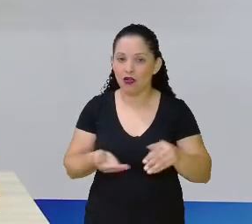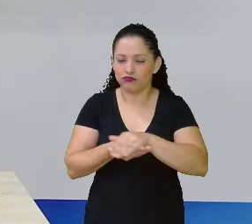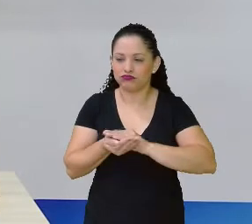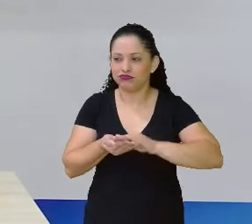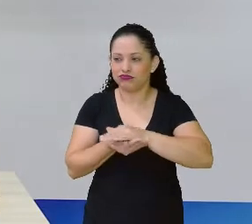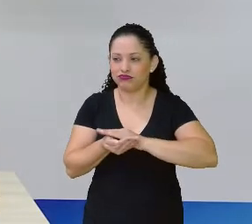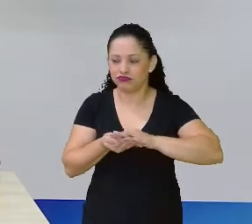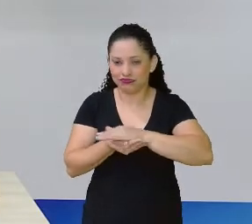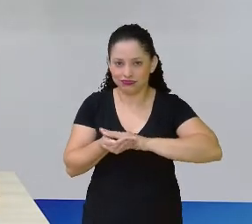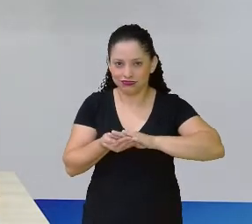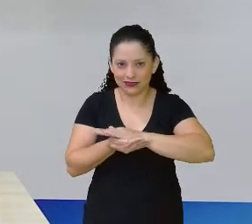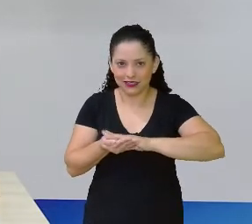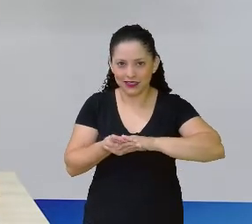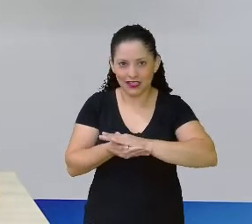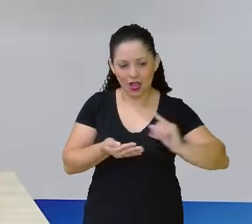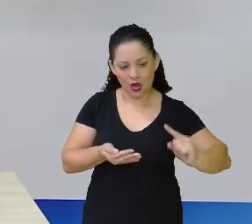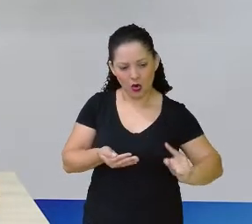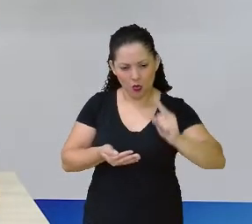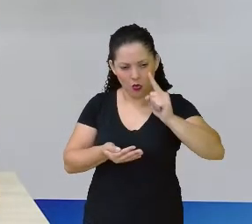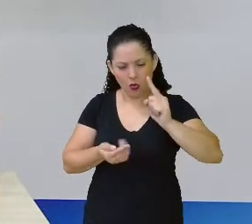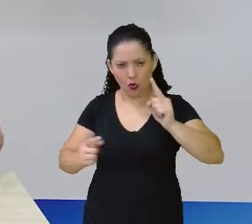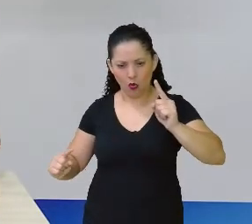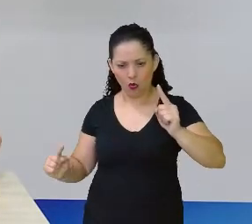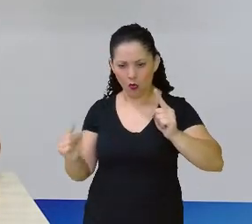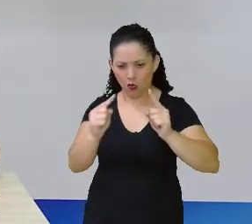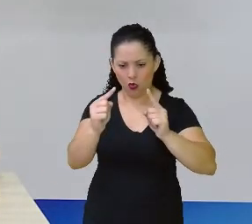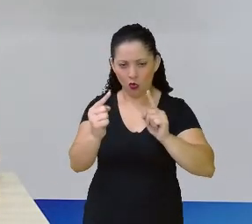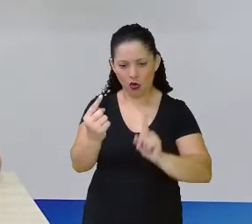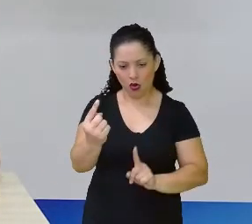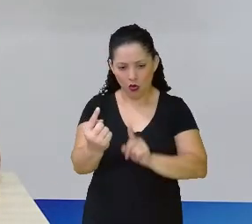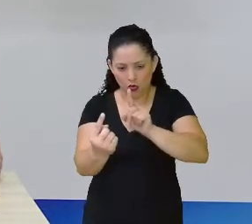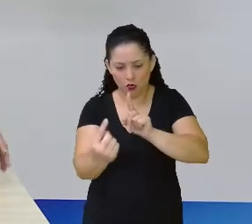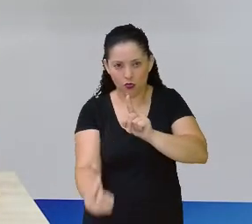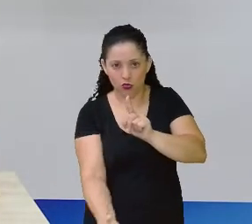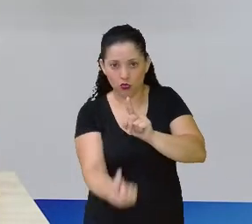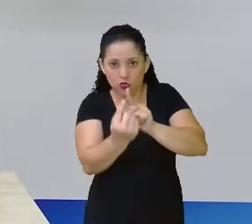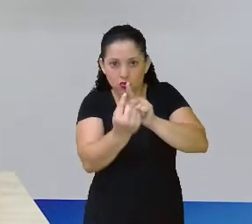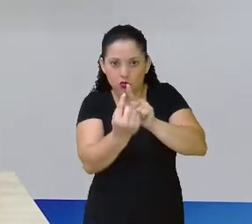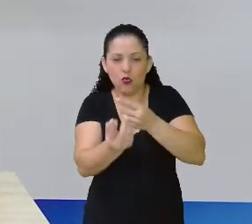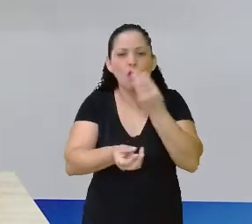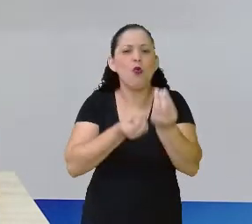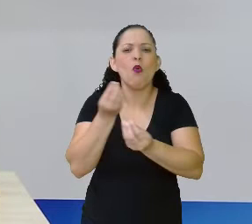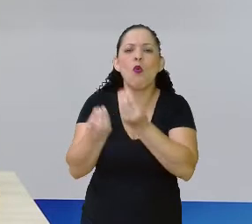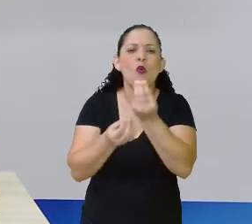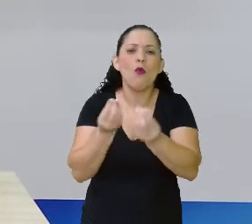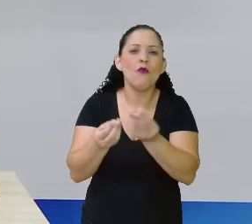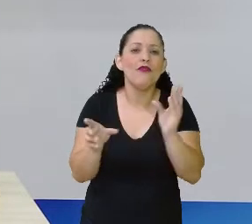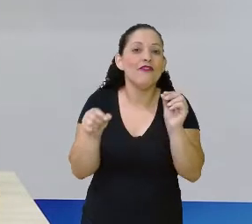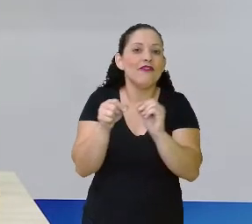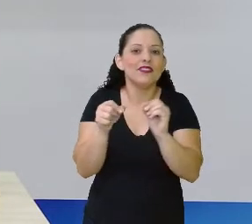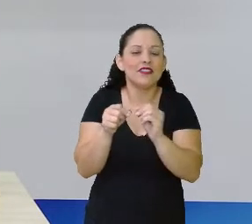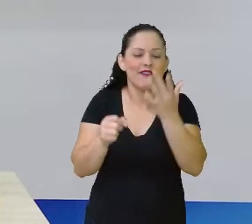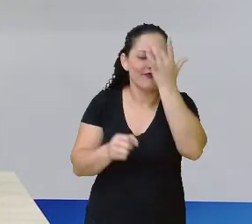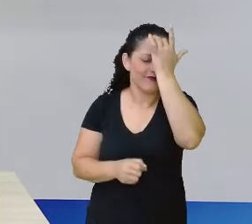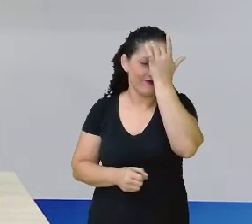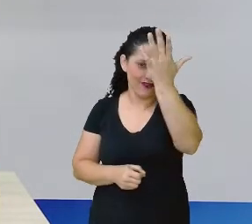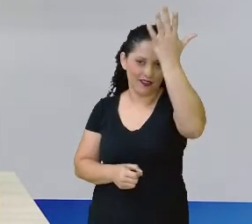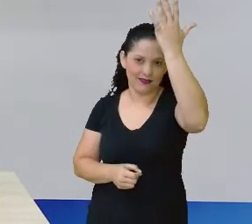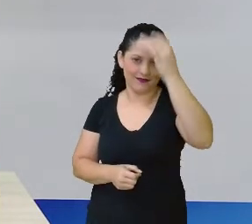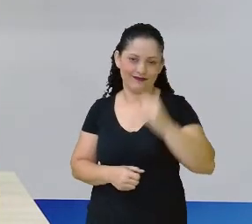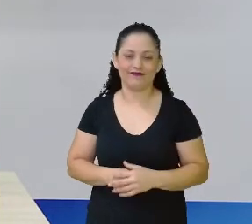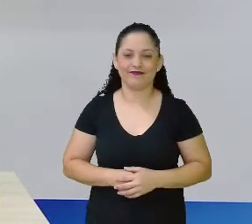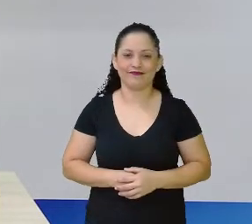arestas para um vértice em comum. Professora, como é que a senhora vai fazer isso, pelo amor de Deus? Fácil.